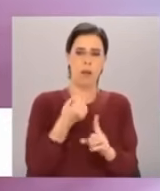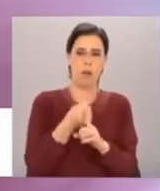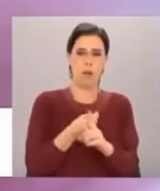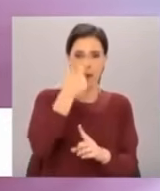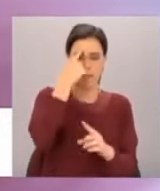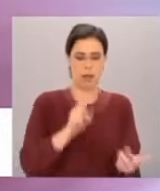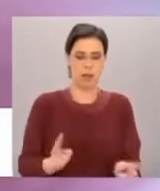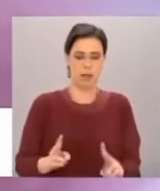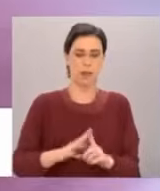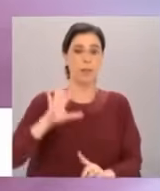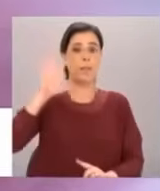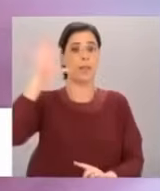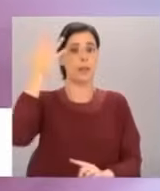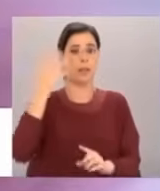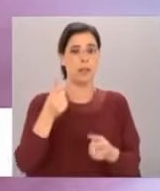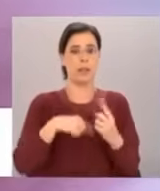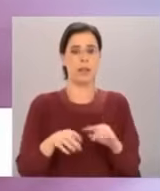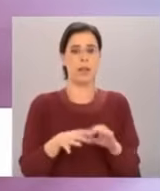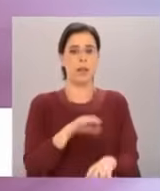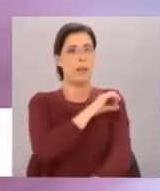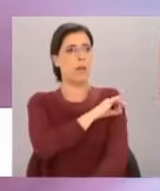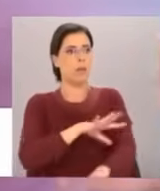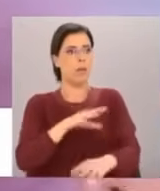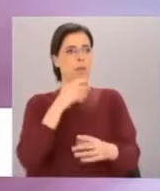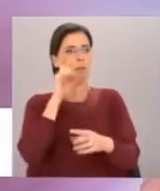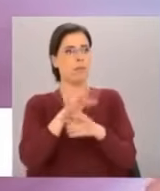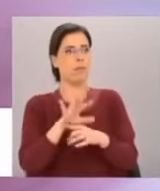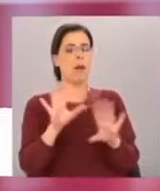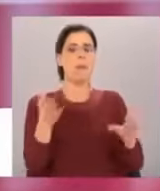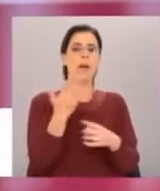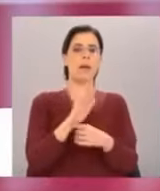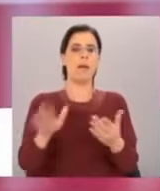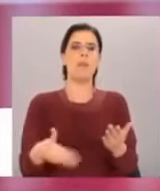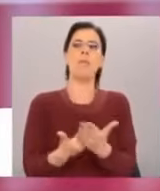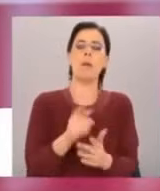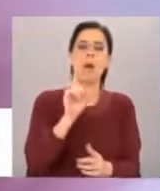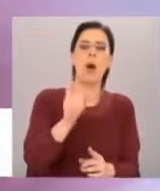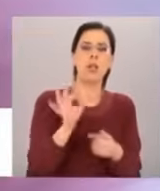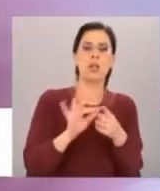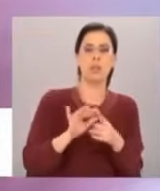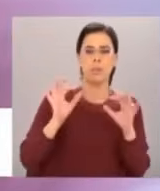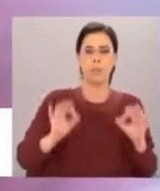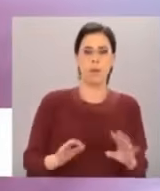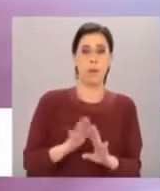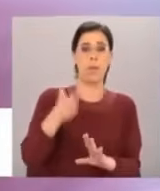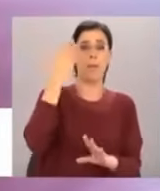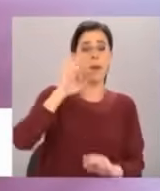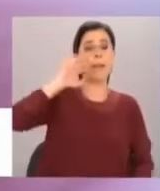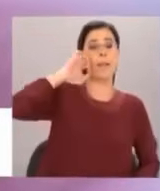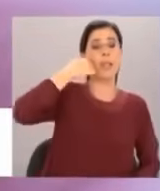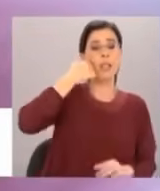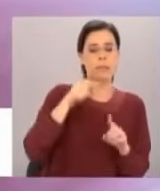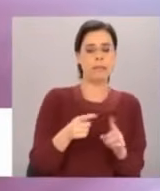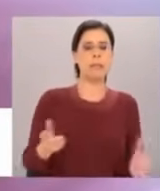combate no só as alterações climáticas como o combate à pobreza energética que não tem que usar Põe os seus condições especificamente o primeiro ao combate ao desperdício